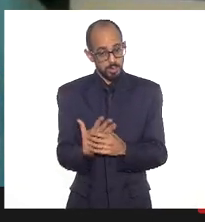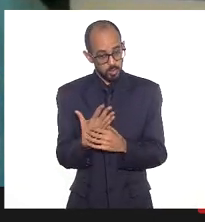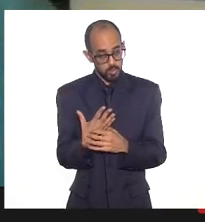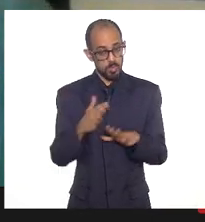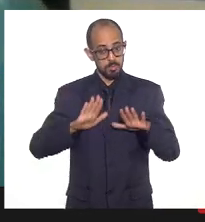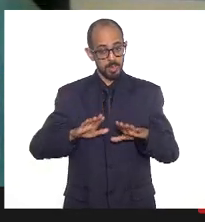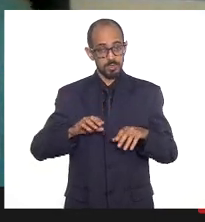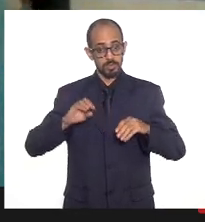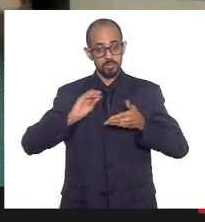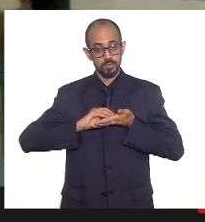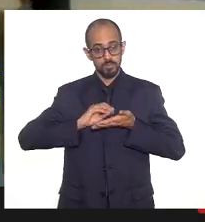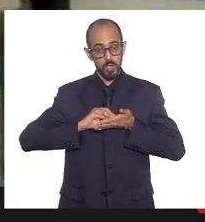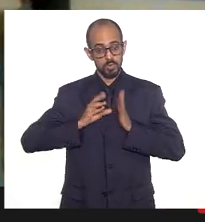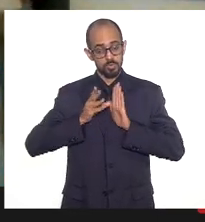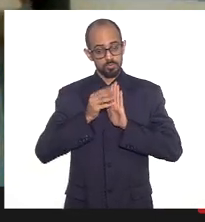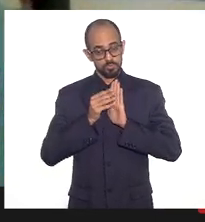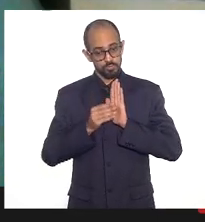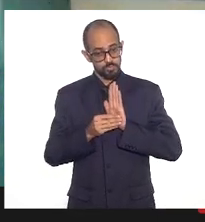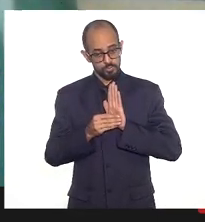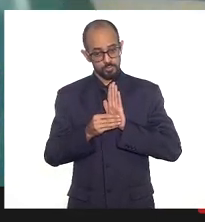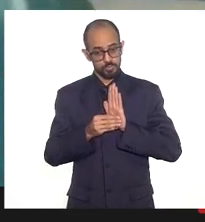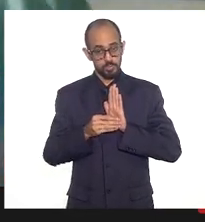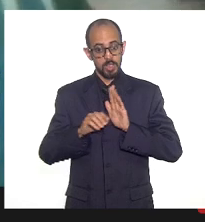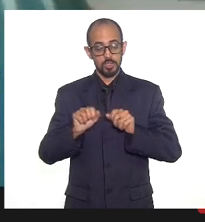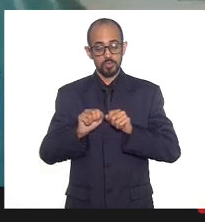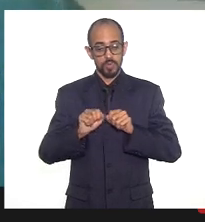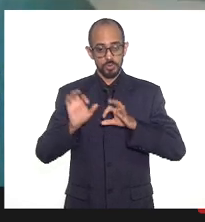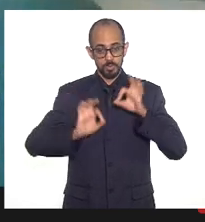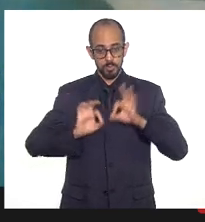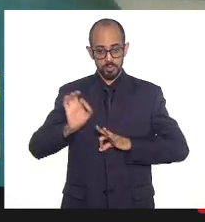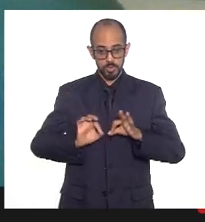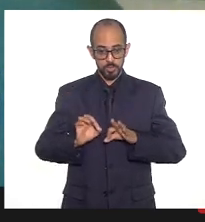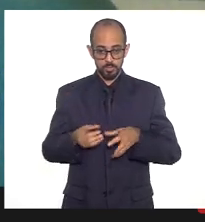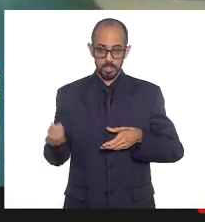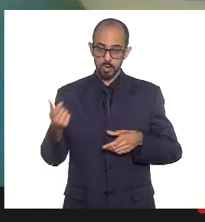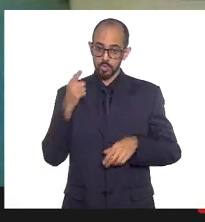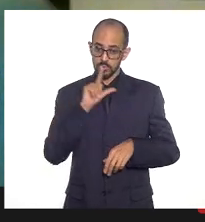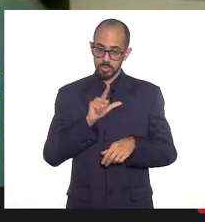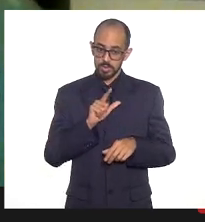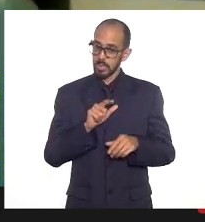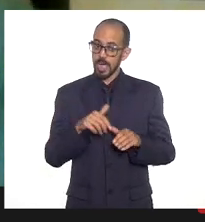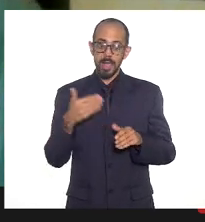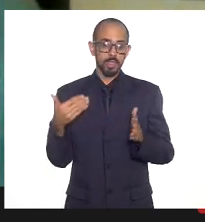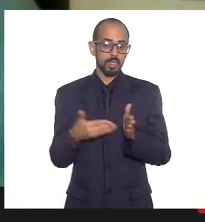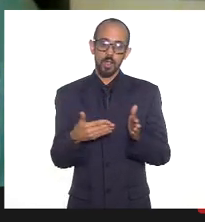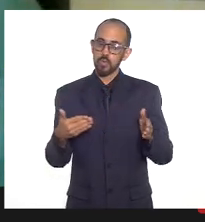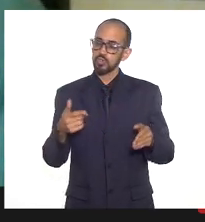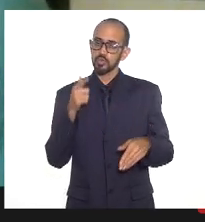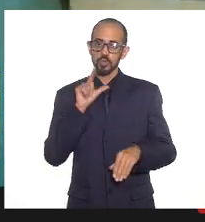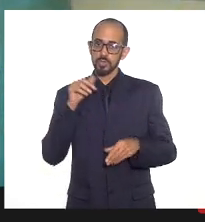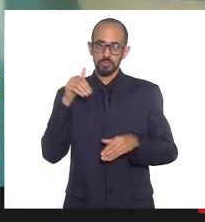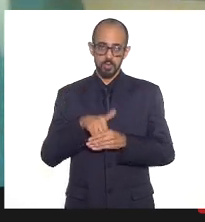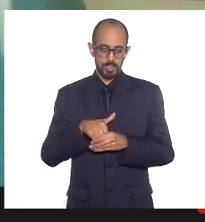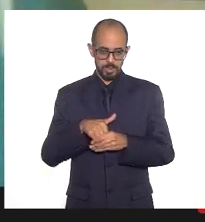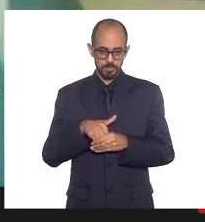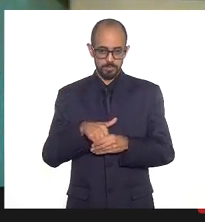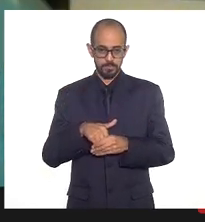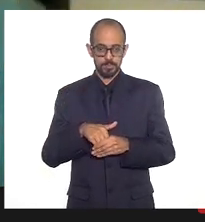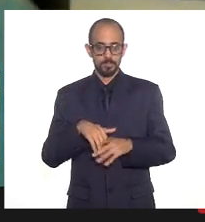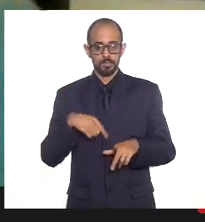tem a composição. A gente fez um projeto para repor a composição, não conseguimos votar até hoje. Criamos a lei